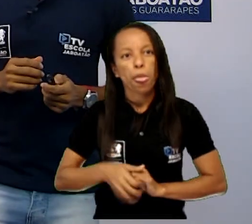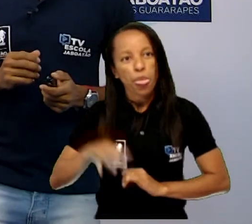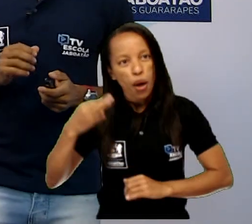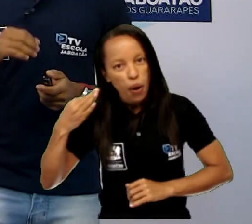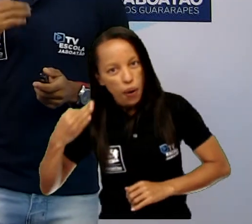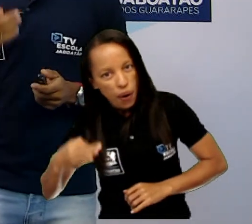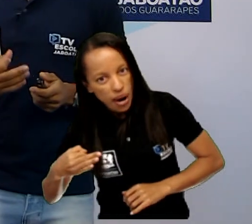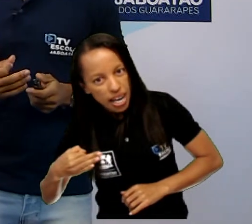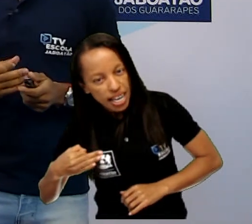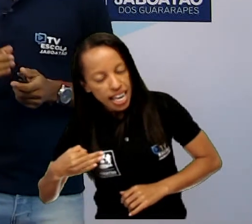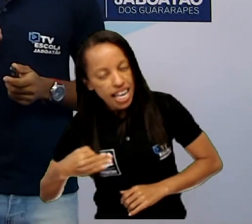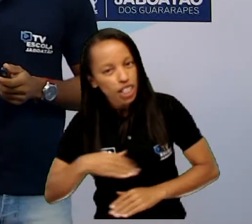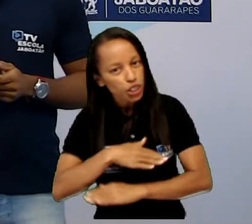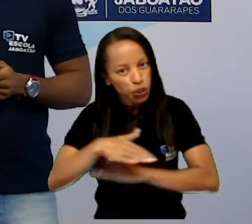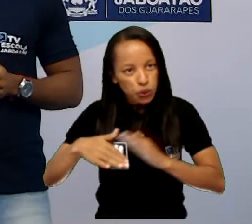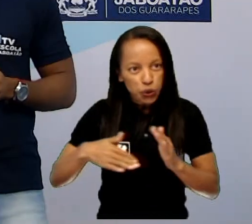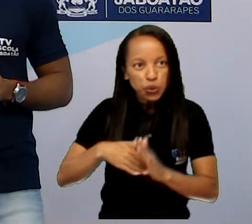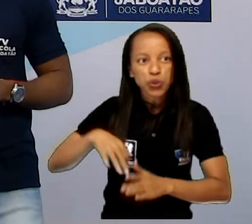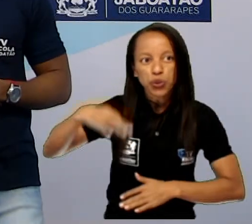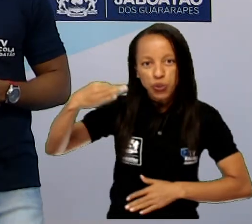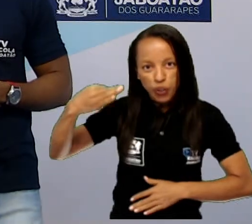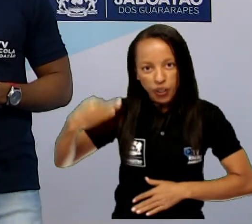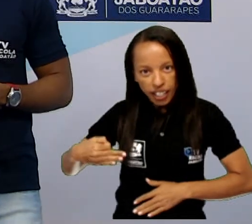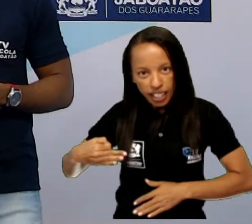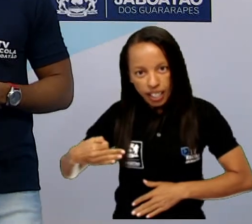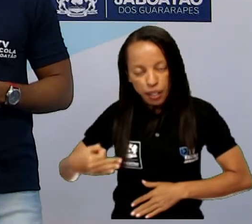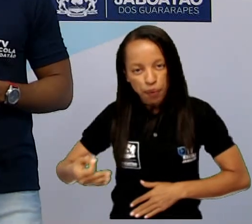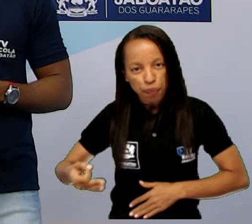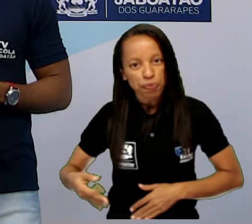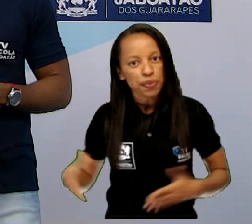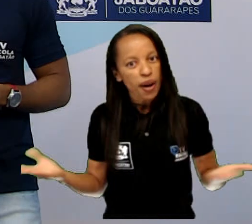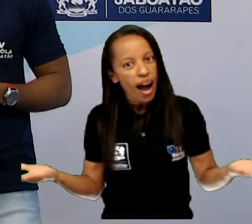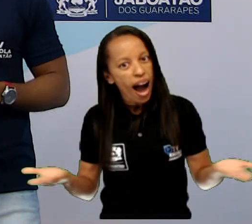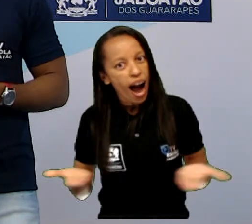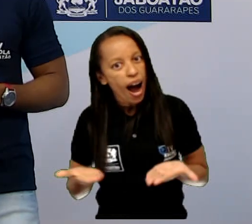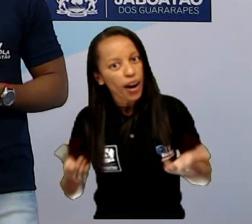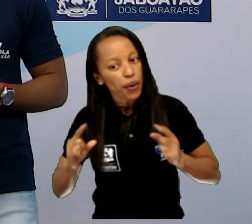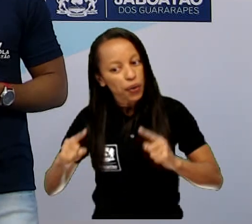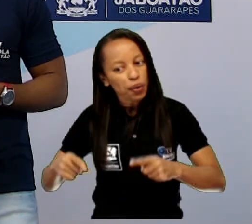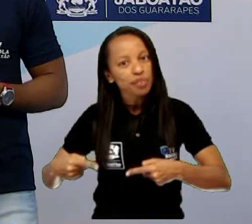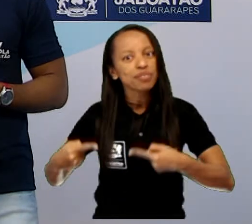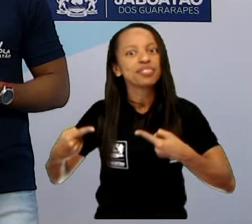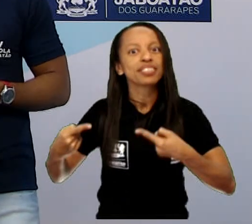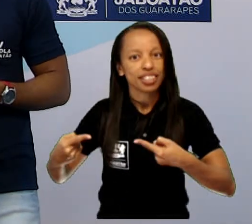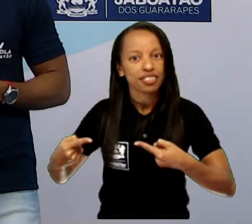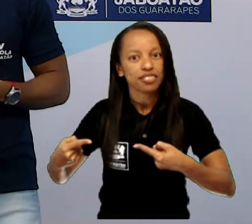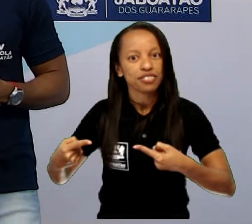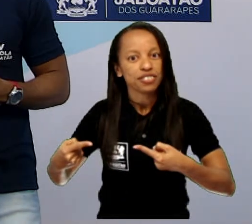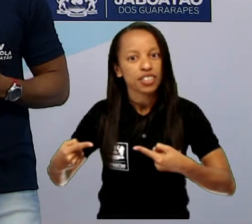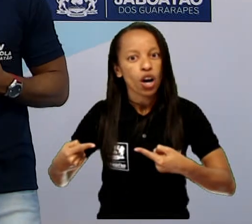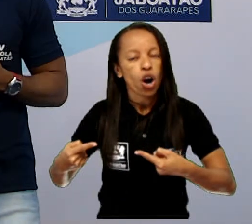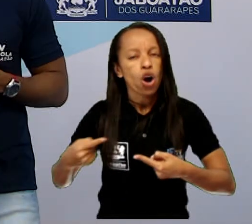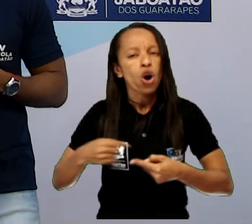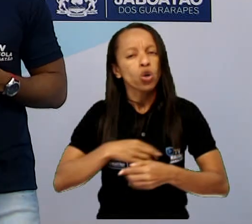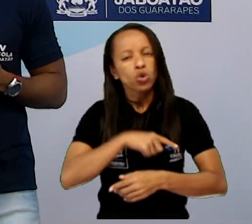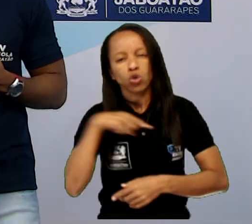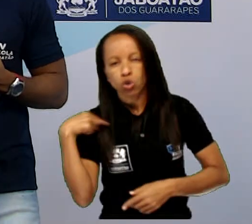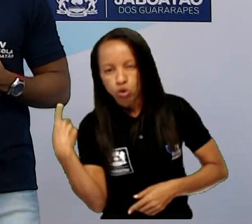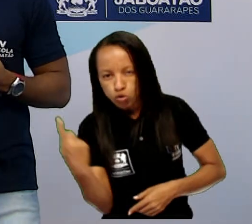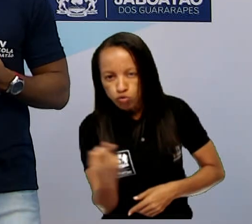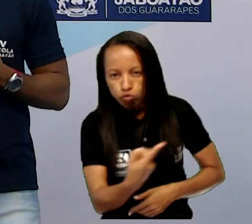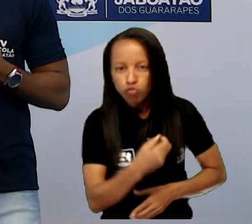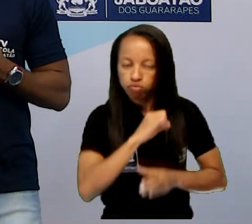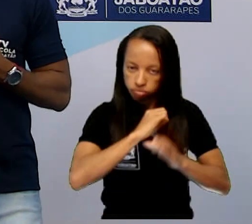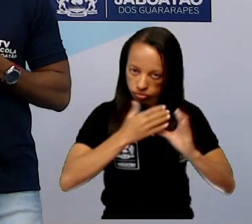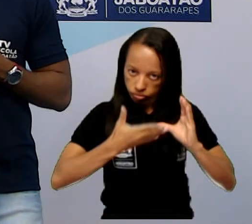pronto? Tudo ok? Agora eu convido vocês àquele nosso famoso desafio. Todo mundo tomou nota das características,